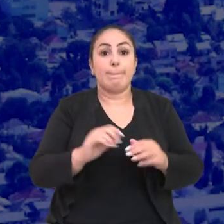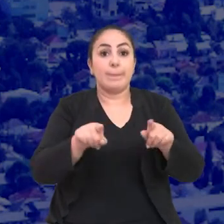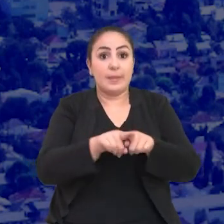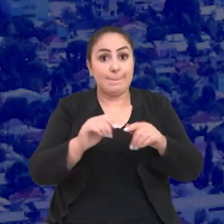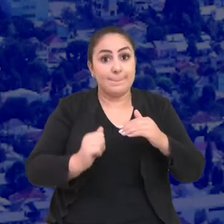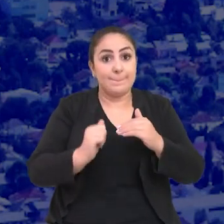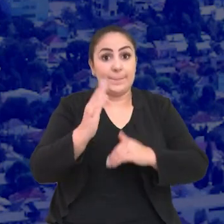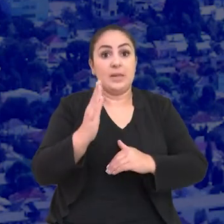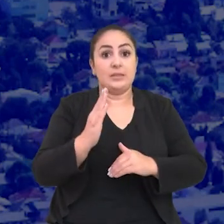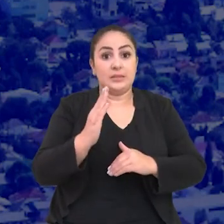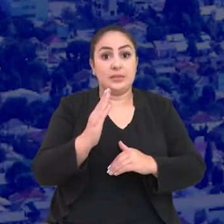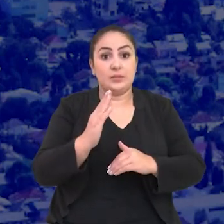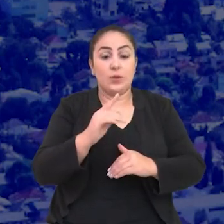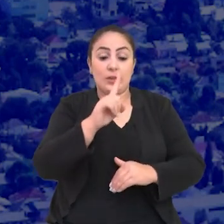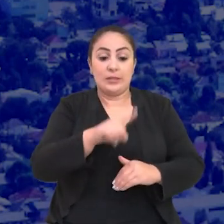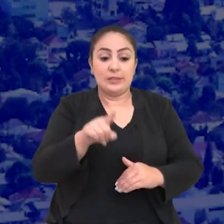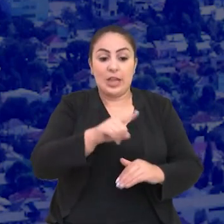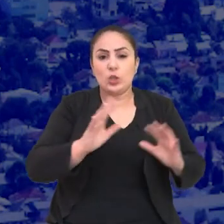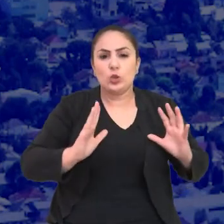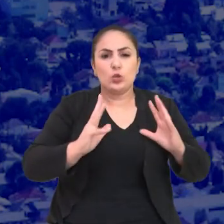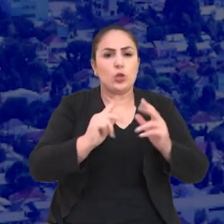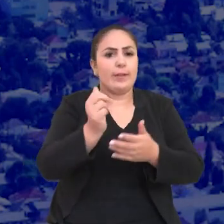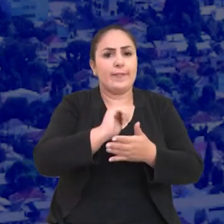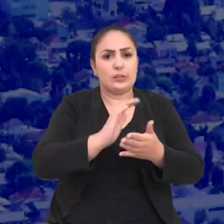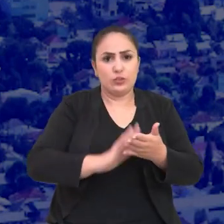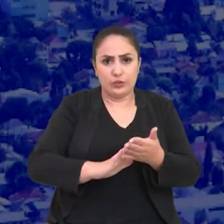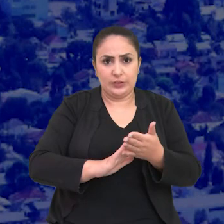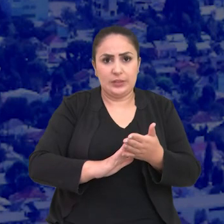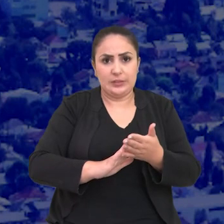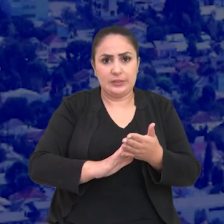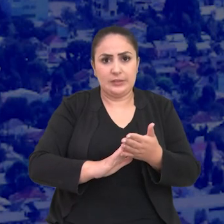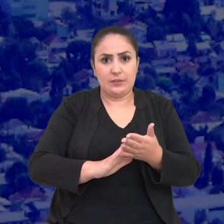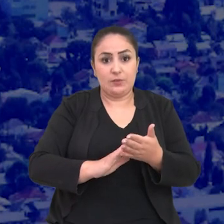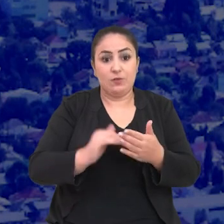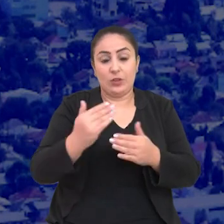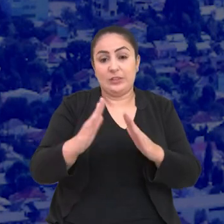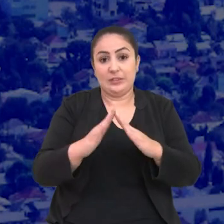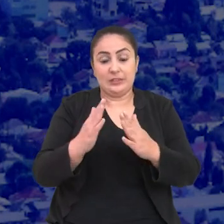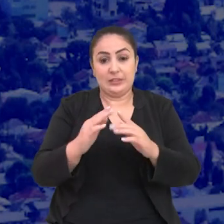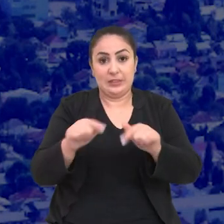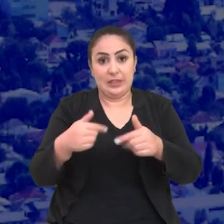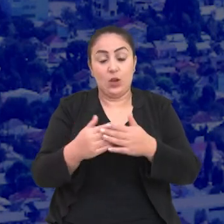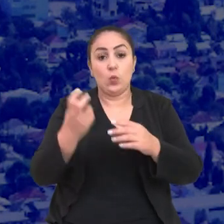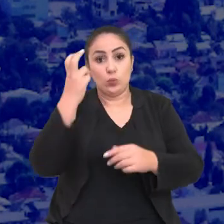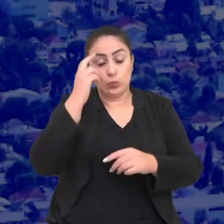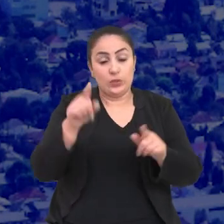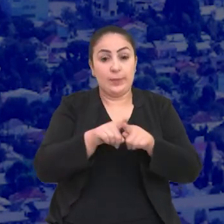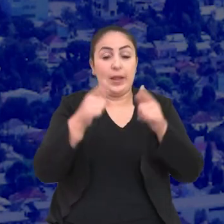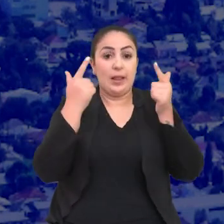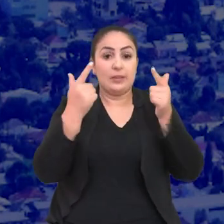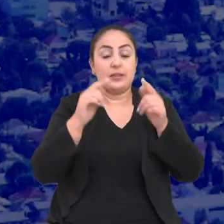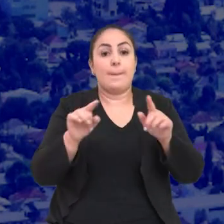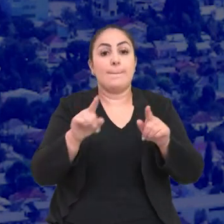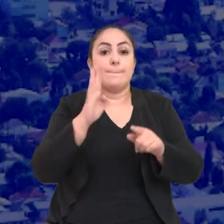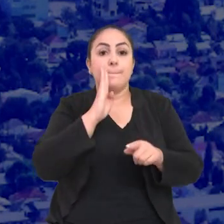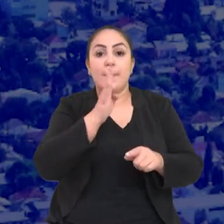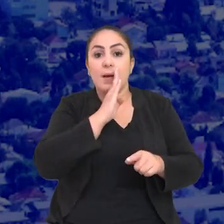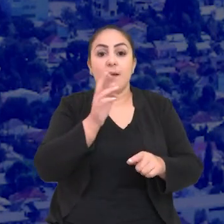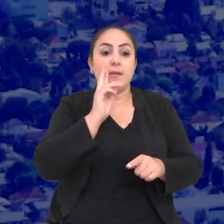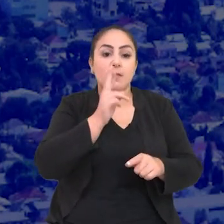laborais. Além disso, foram suspendidas todas as atividades extra-classe de cultura e de